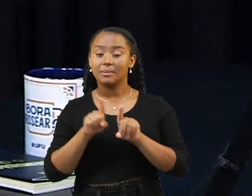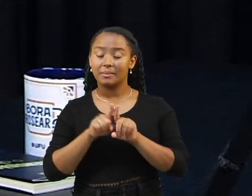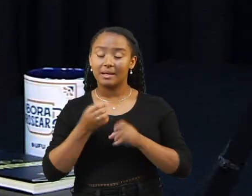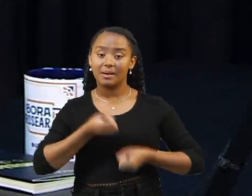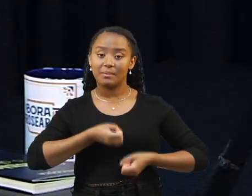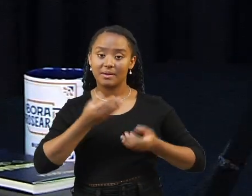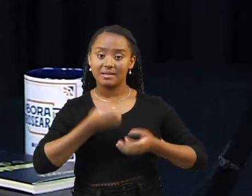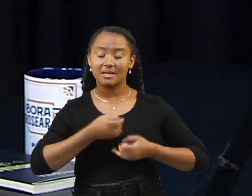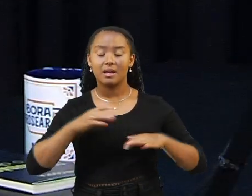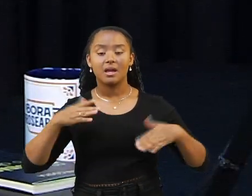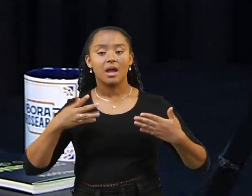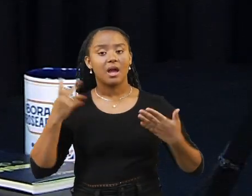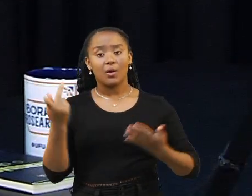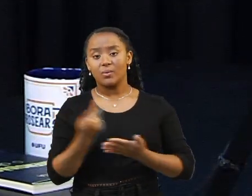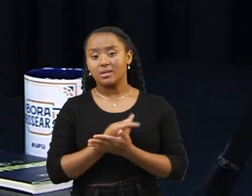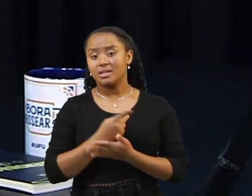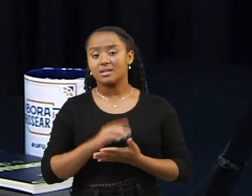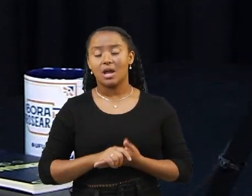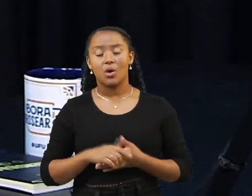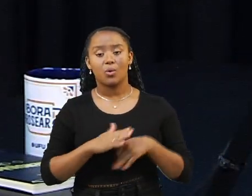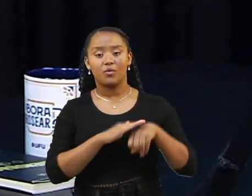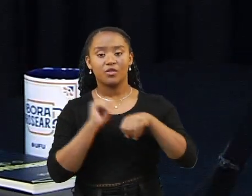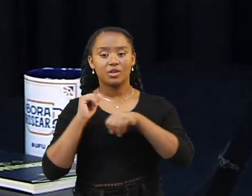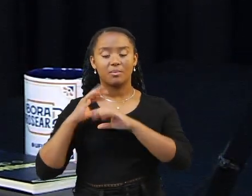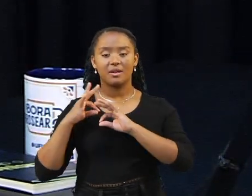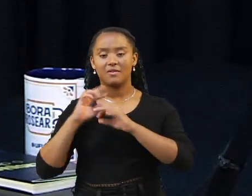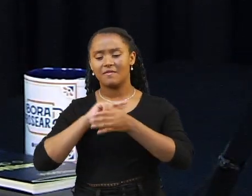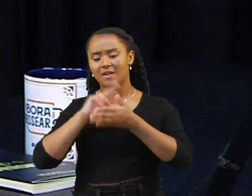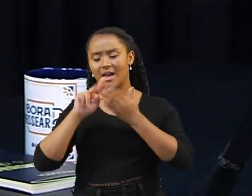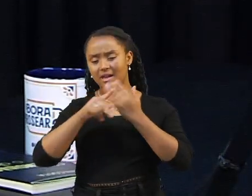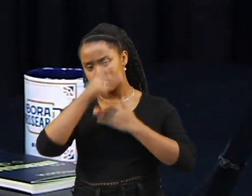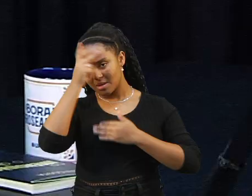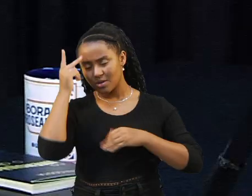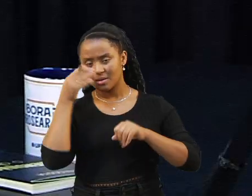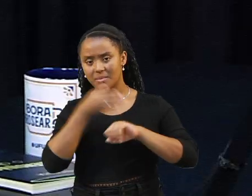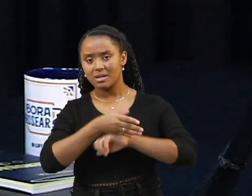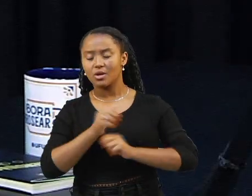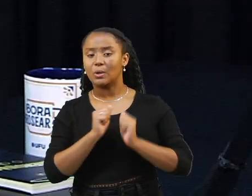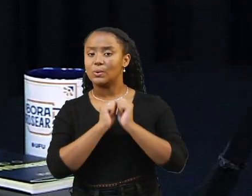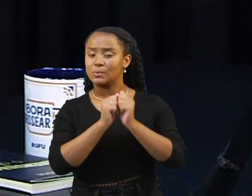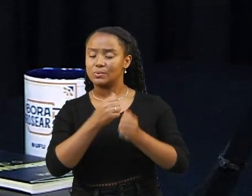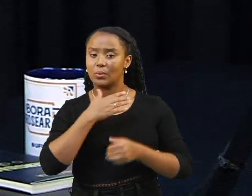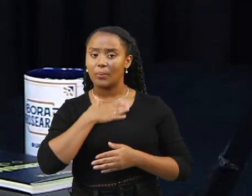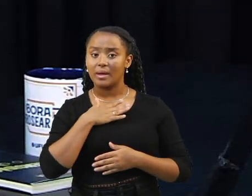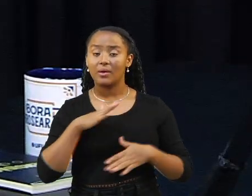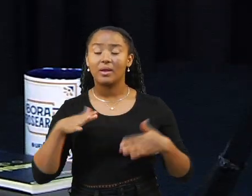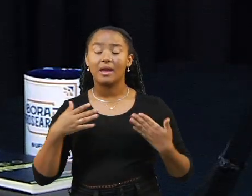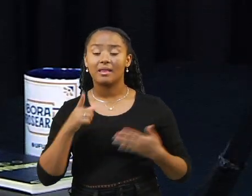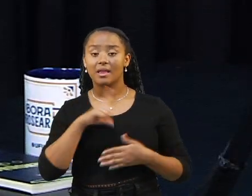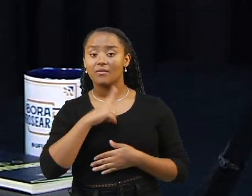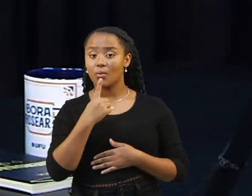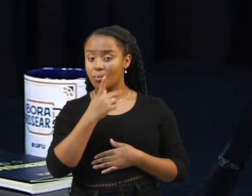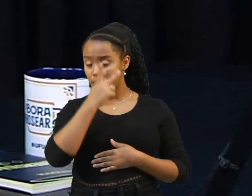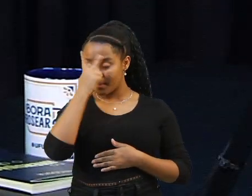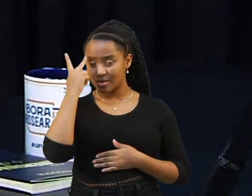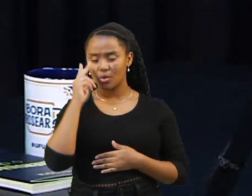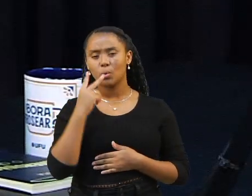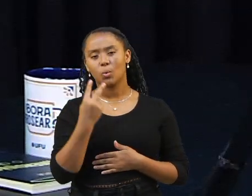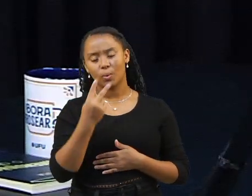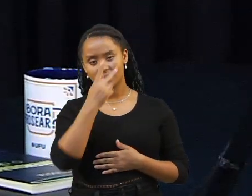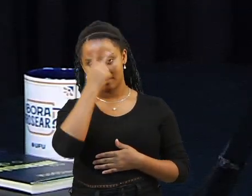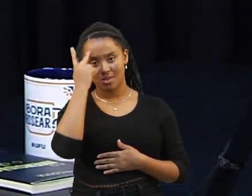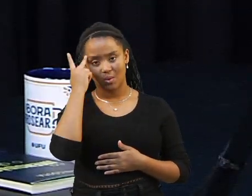quanto nas poesias. E aí aconteceu, eu fui chamando várias pessoas que participaram comigo.